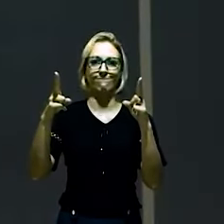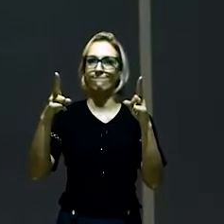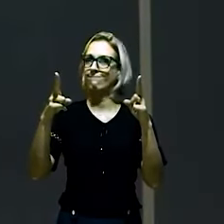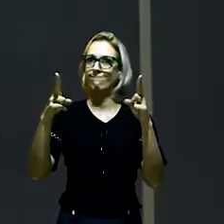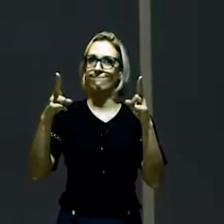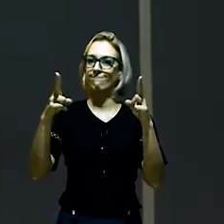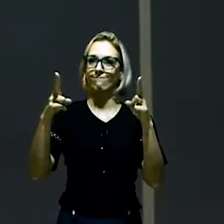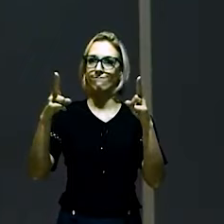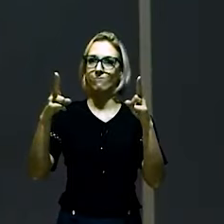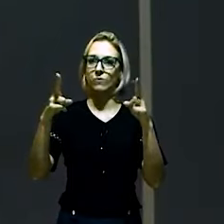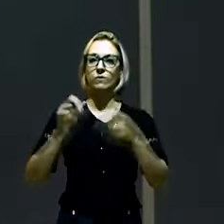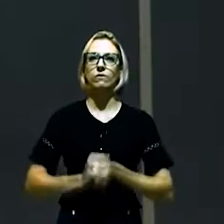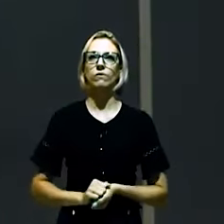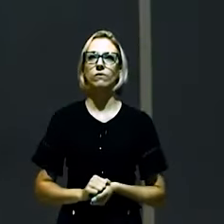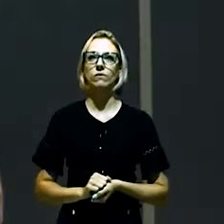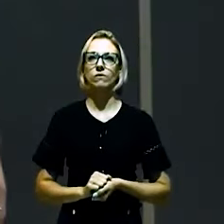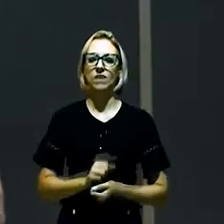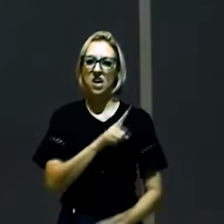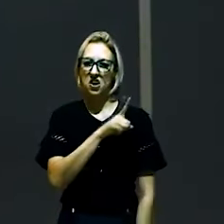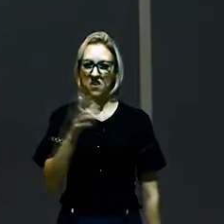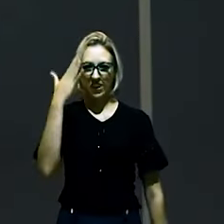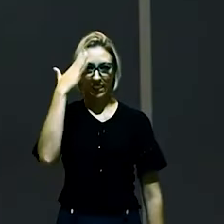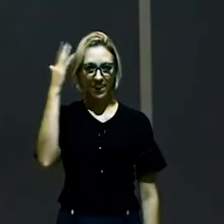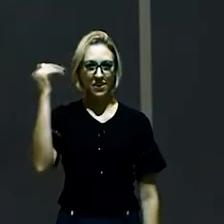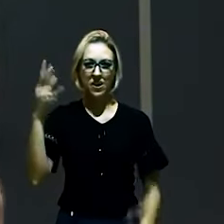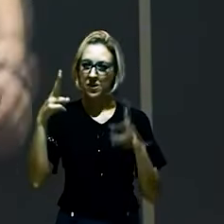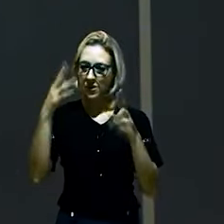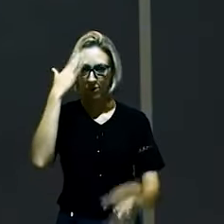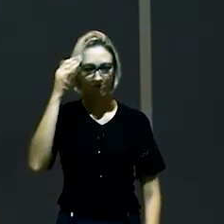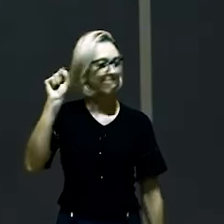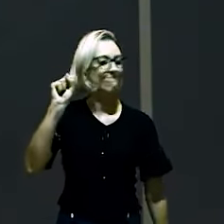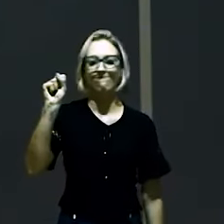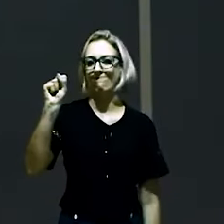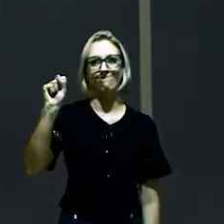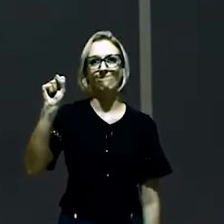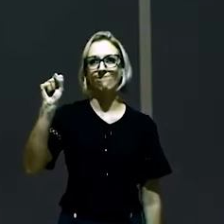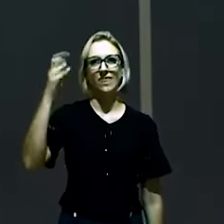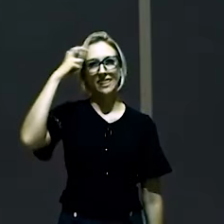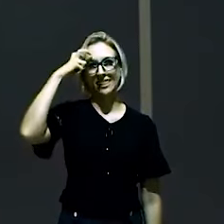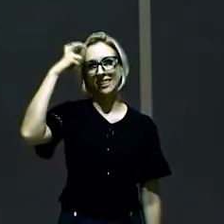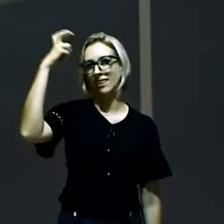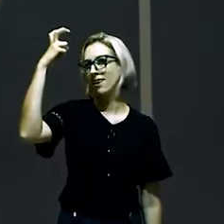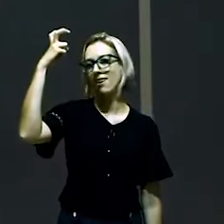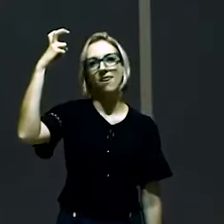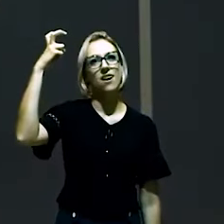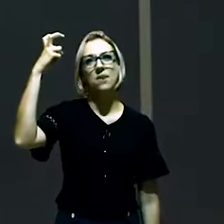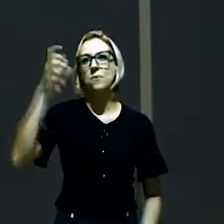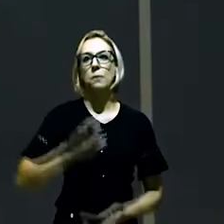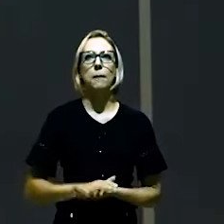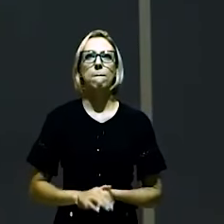Eu sei que você não está nem perto da fama de Salomão, da grandeza, da inteligência, da sabedoria e